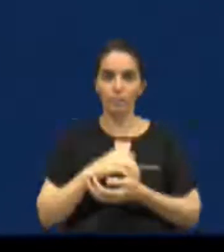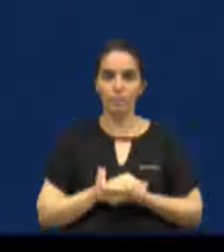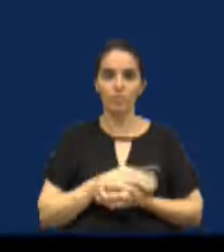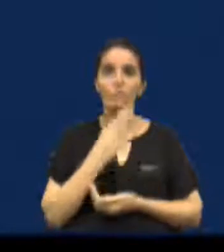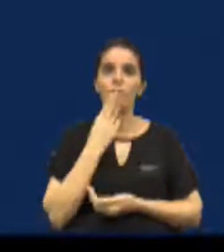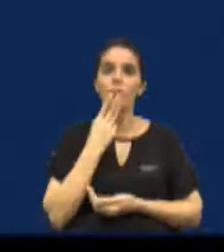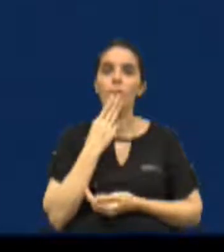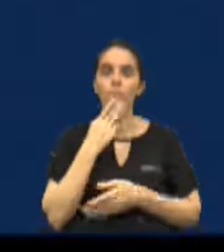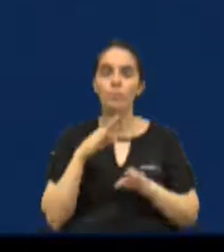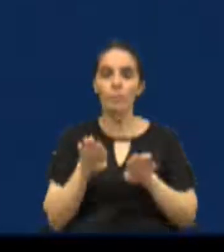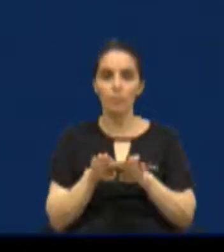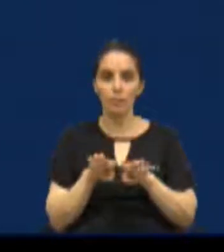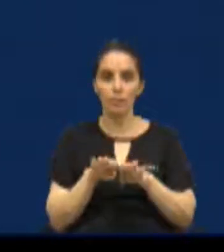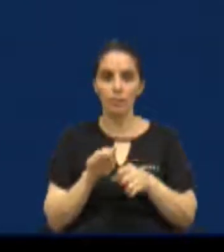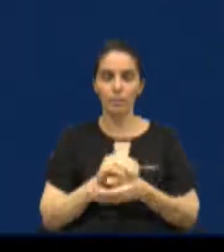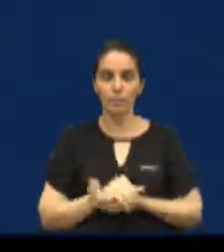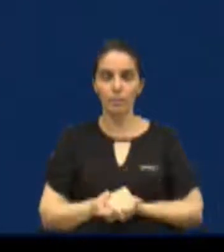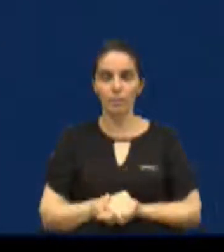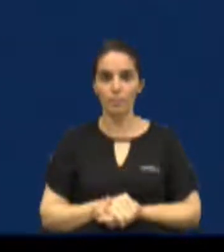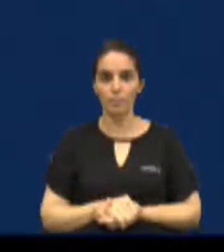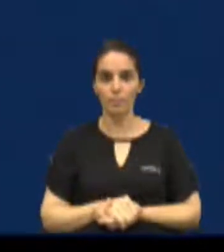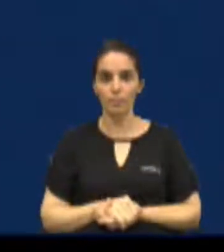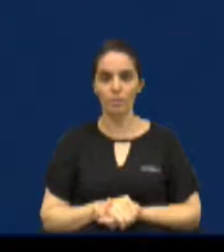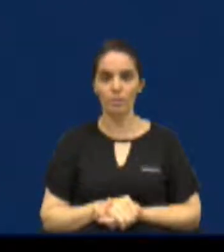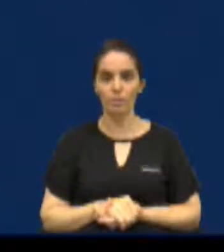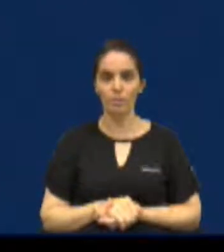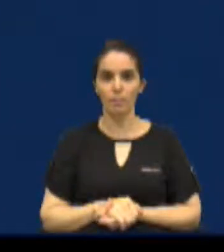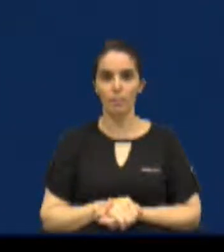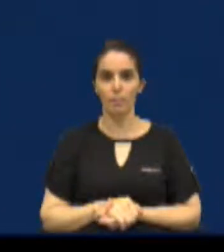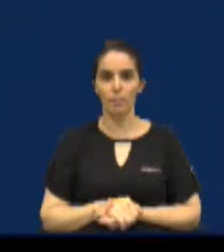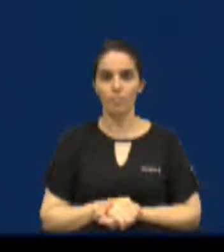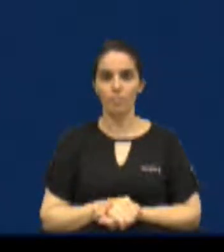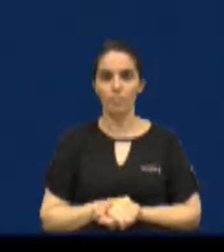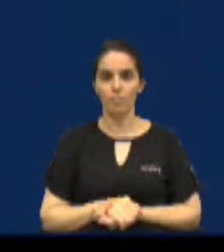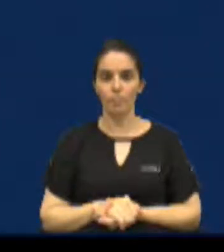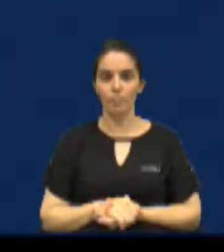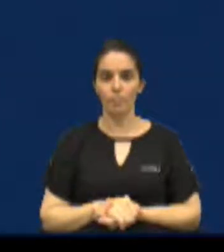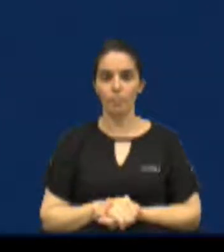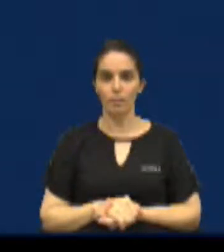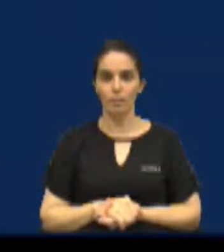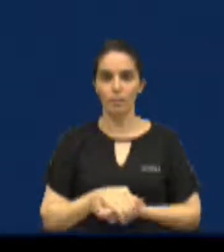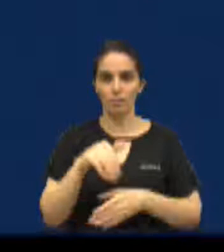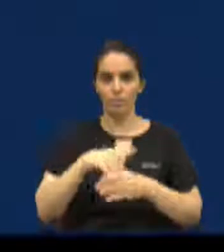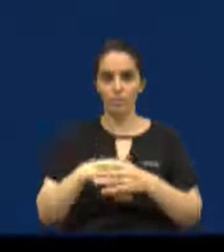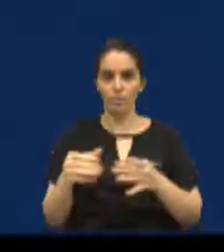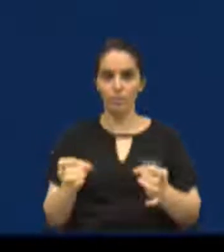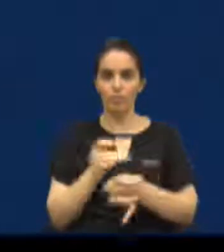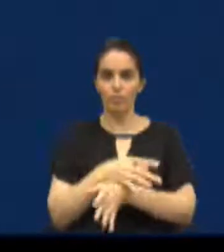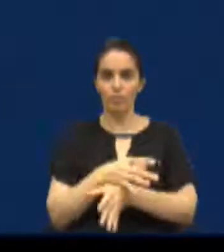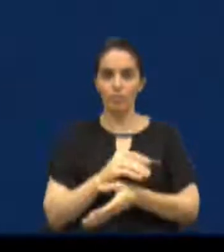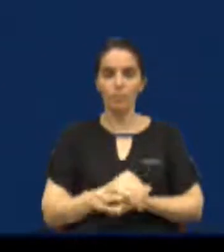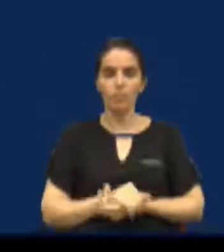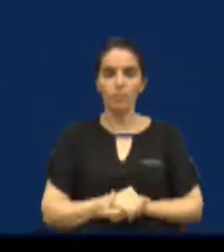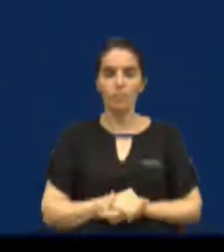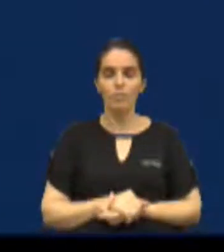Vaguinho. Votei já. Eu votou lá, tá lá? Está encerrada a votação.